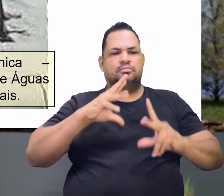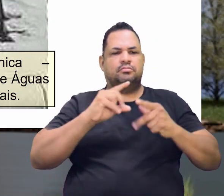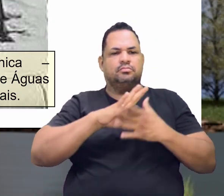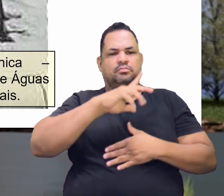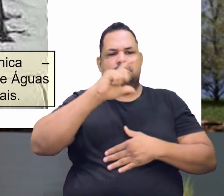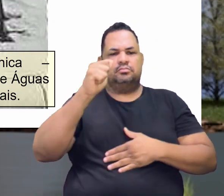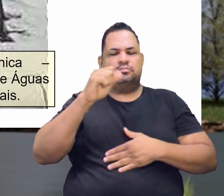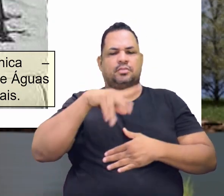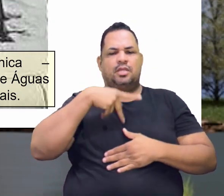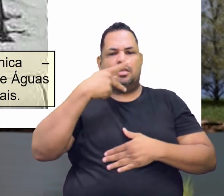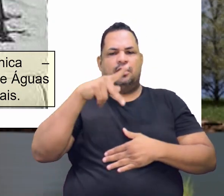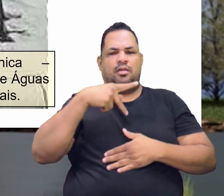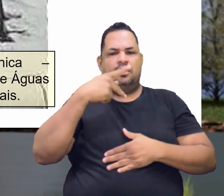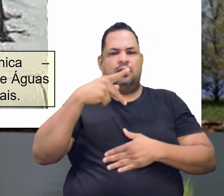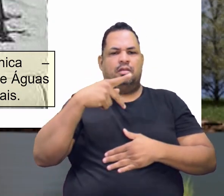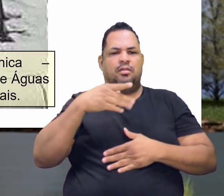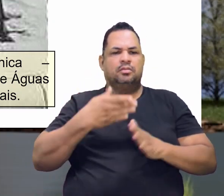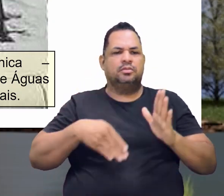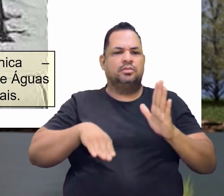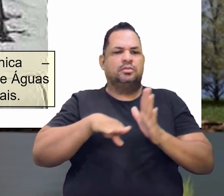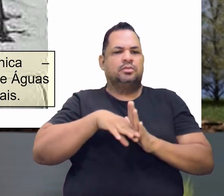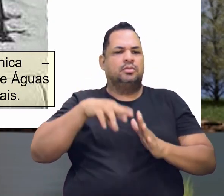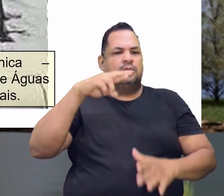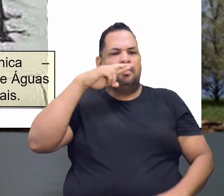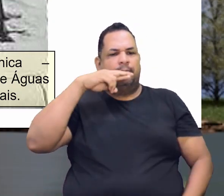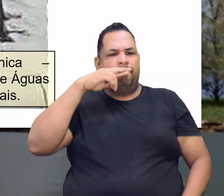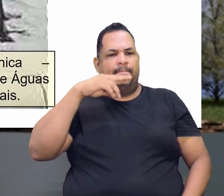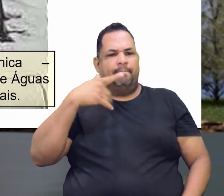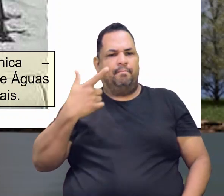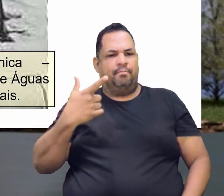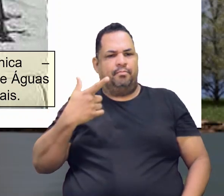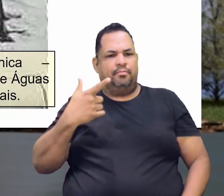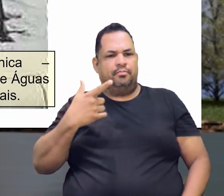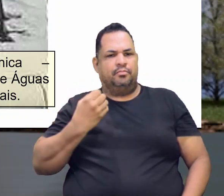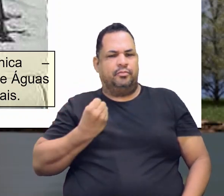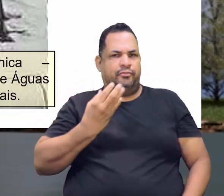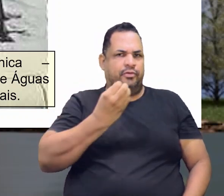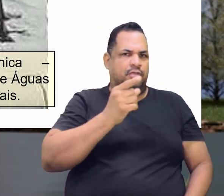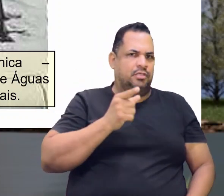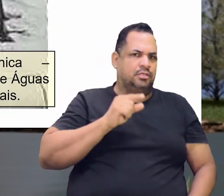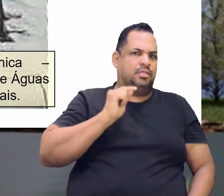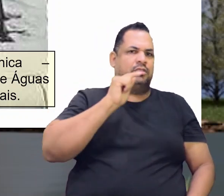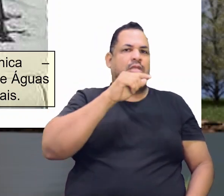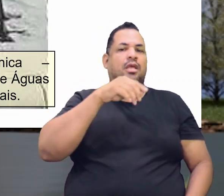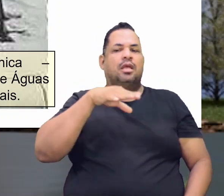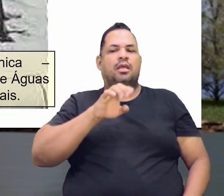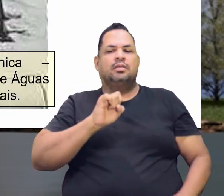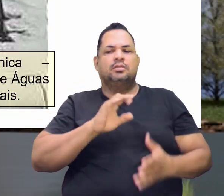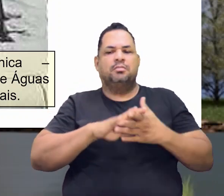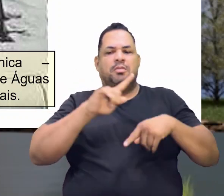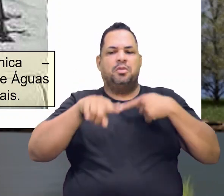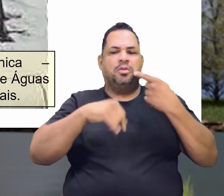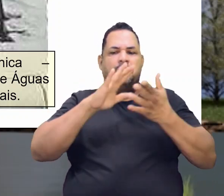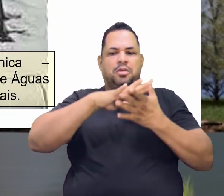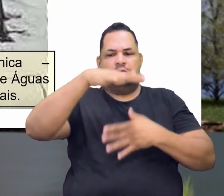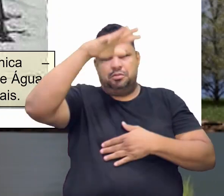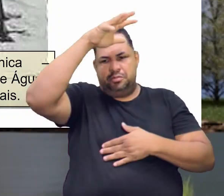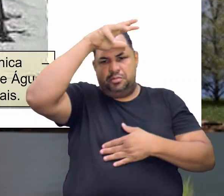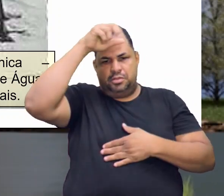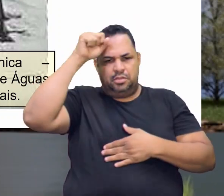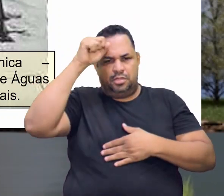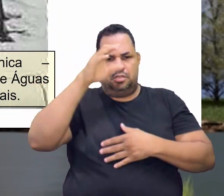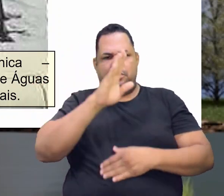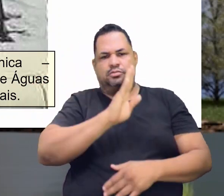data mencionando a chegada do Rondon, viagem daqui de Santo Antônio para Manaus, para